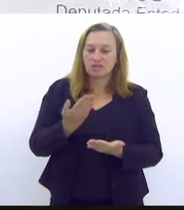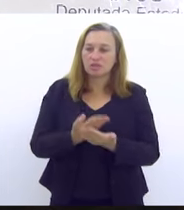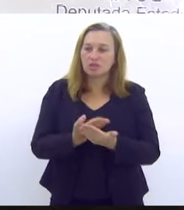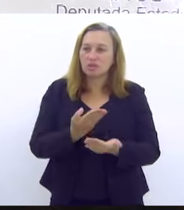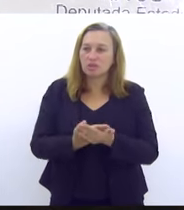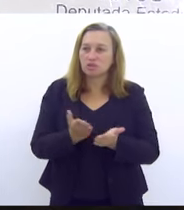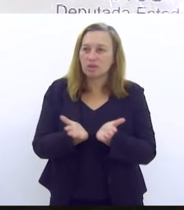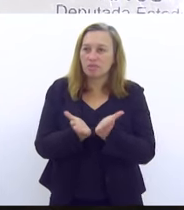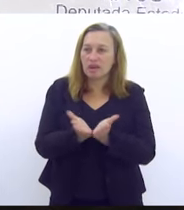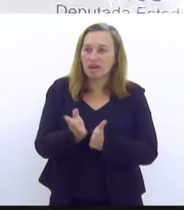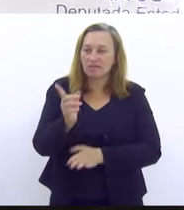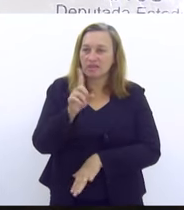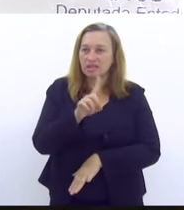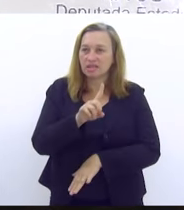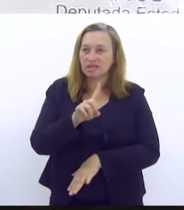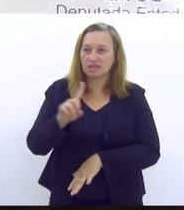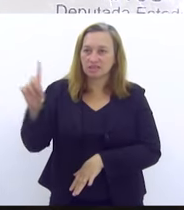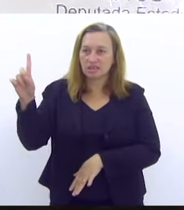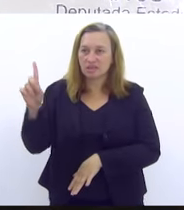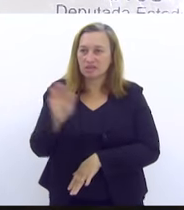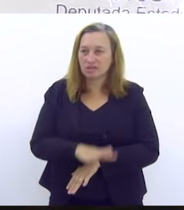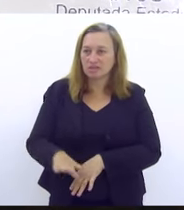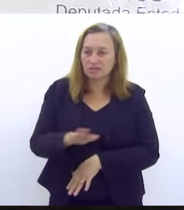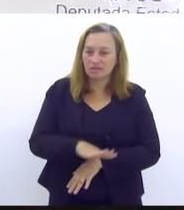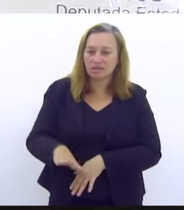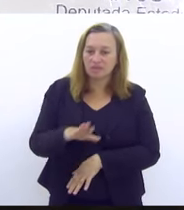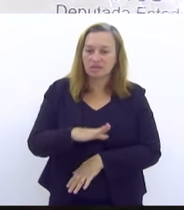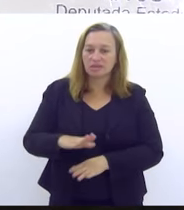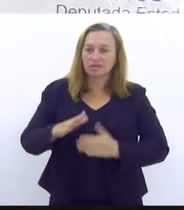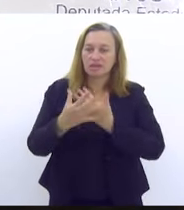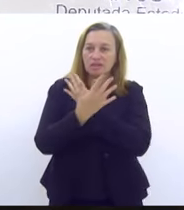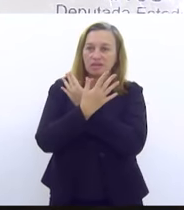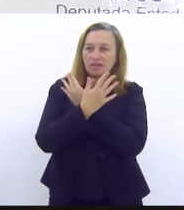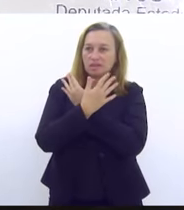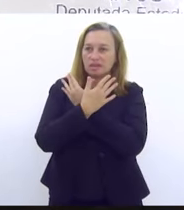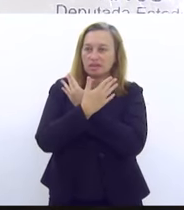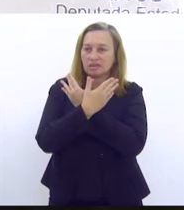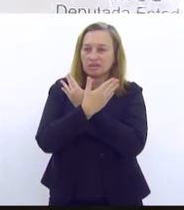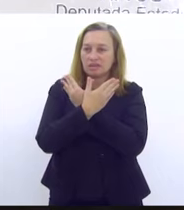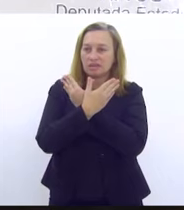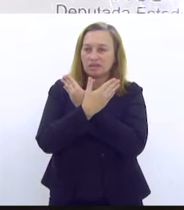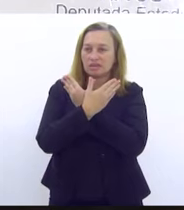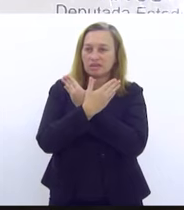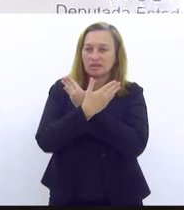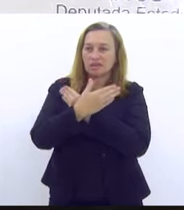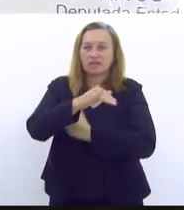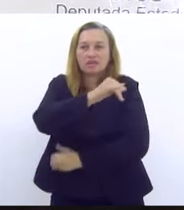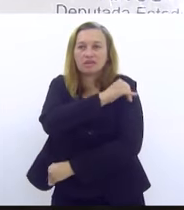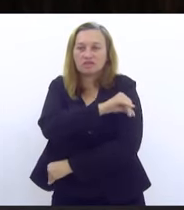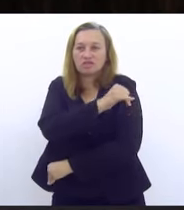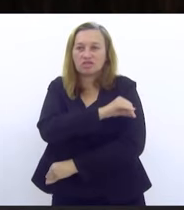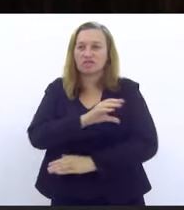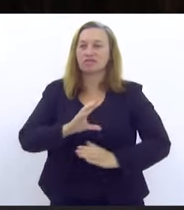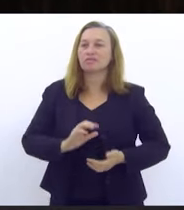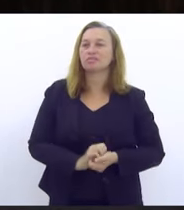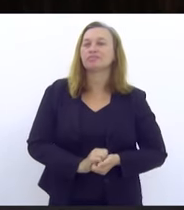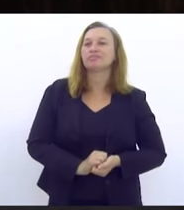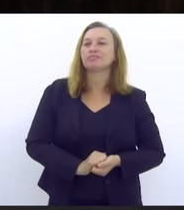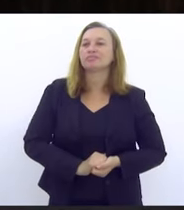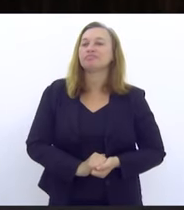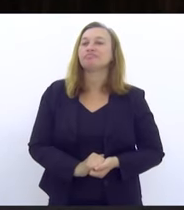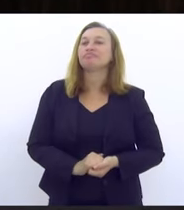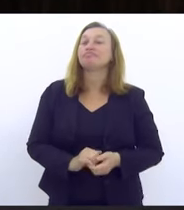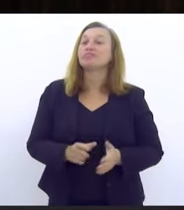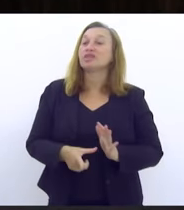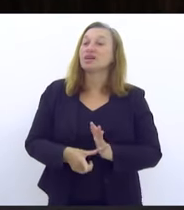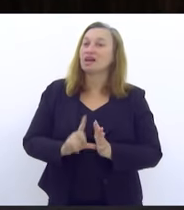Infantil, da minha querida amada Igreja Universal, aqui no Rio de Janeiro. Eu